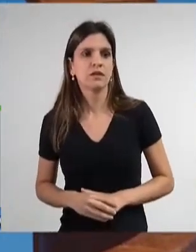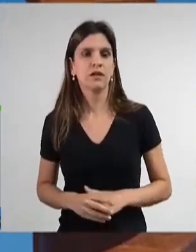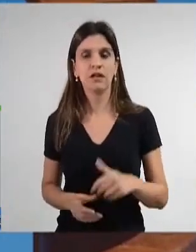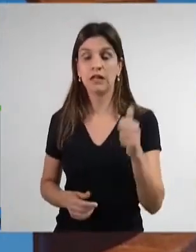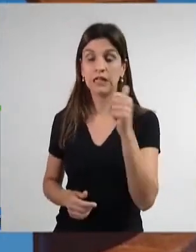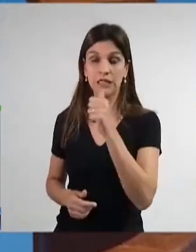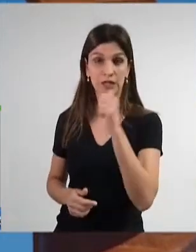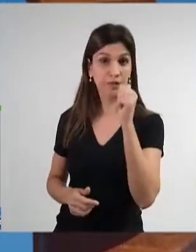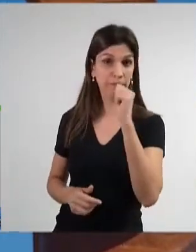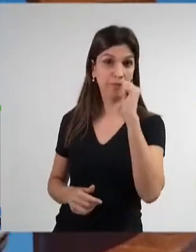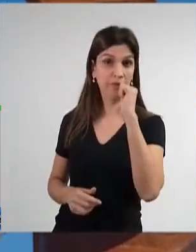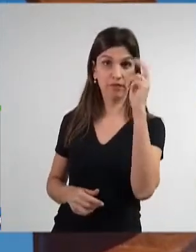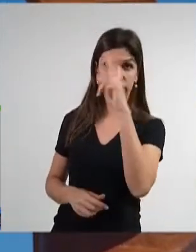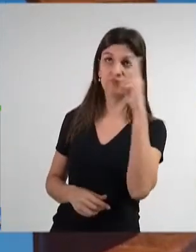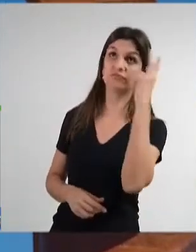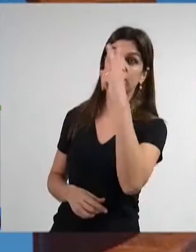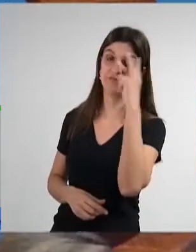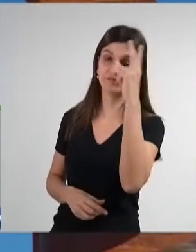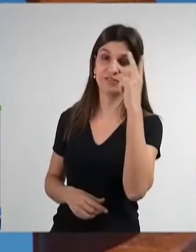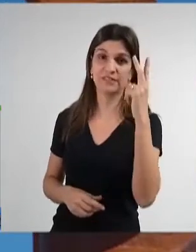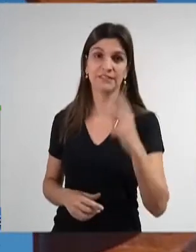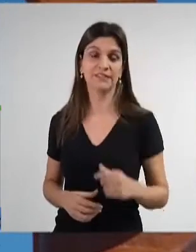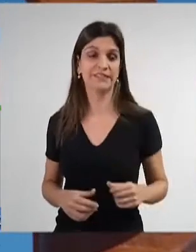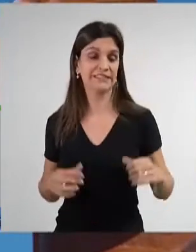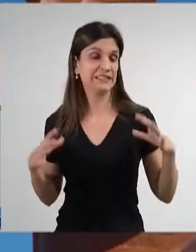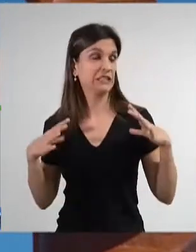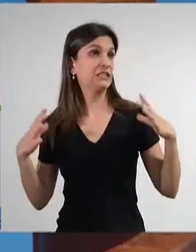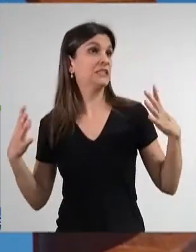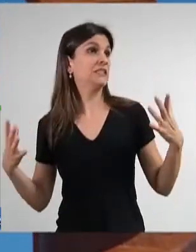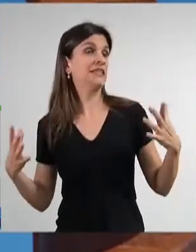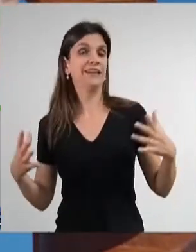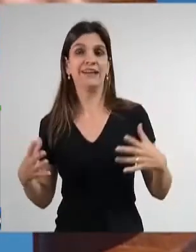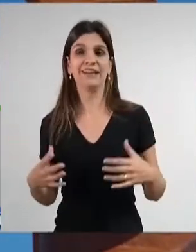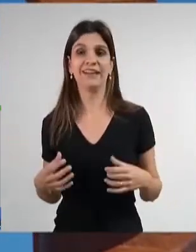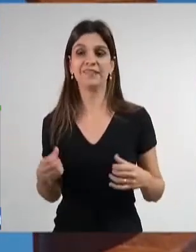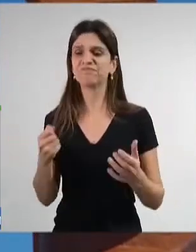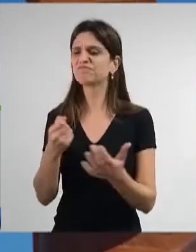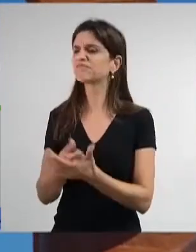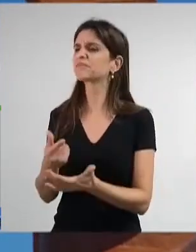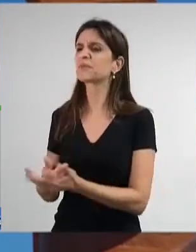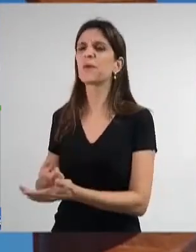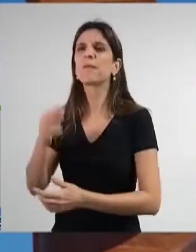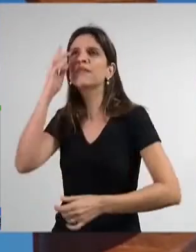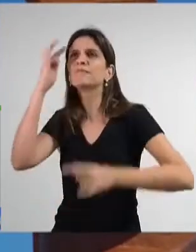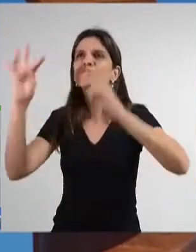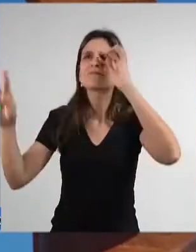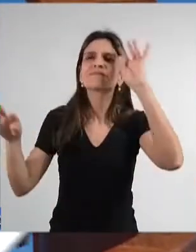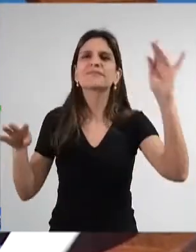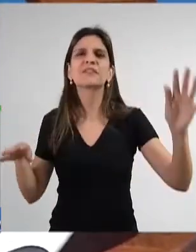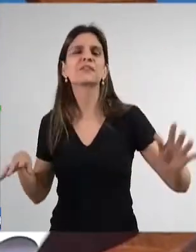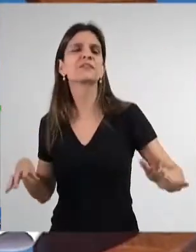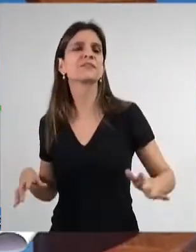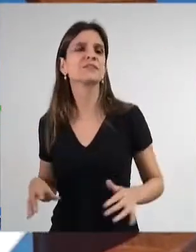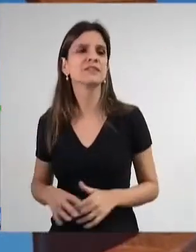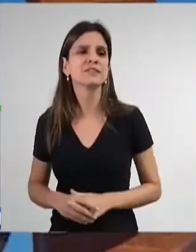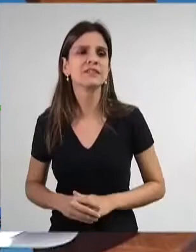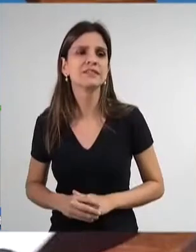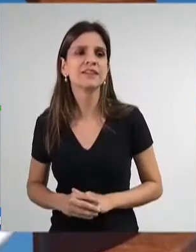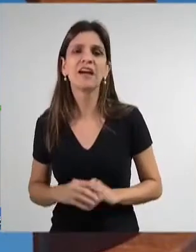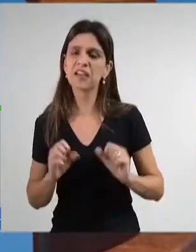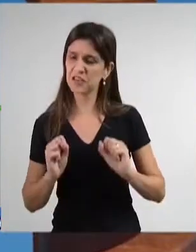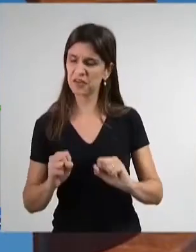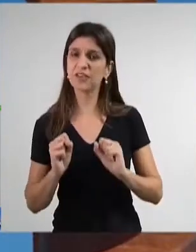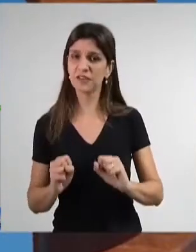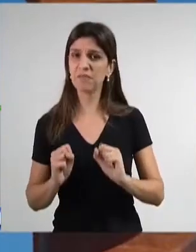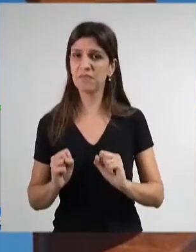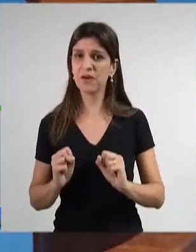Fica rica, a pessoa fica rica, né? Começa a querer comprar as coisas, começa a sonhar quando está bêbado e achar que também pode